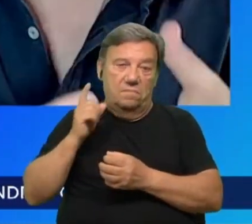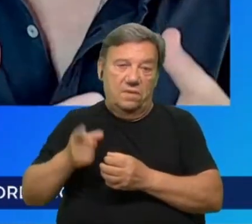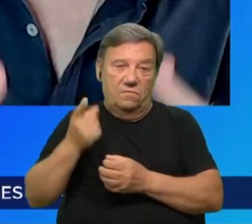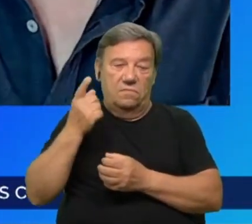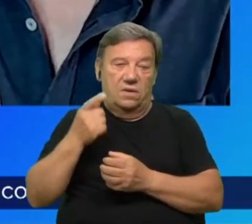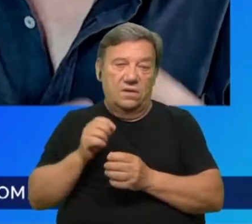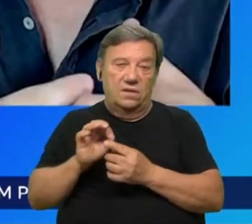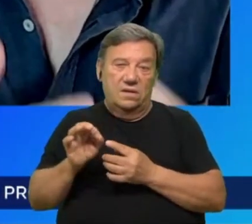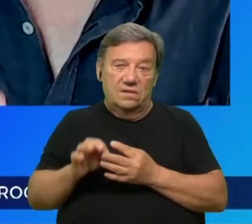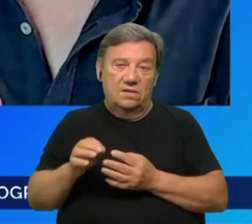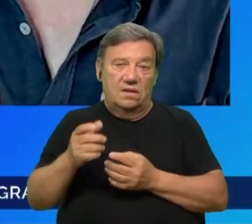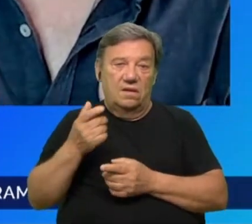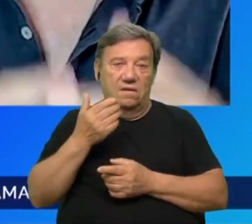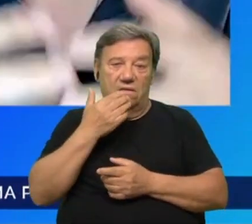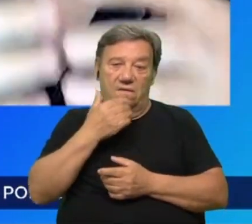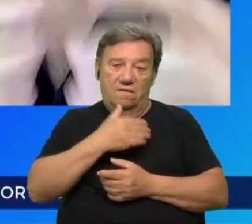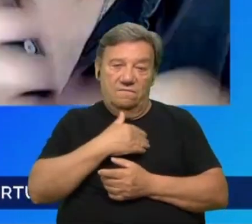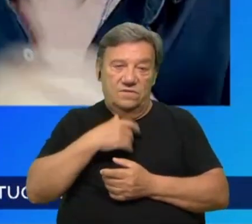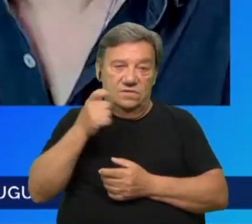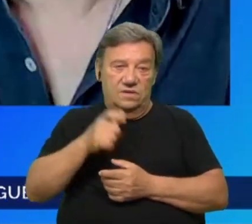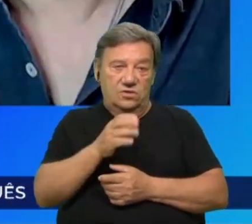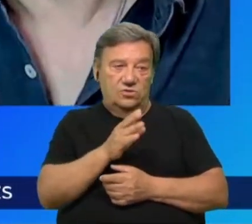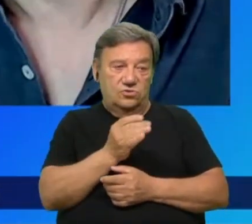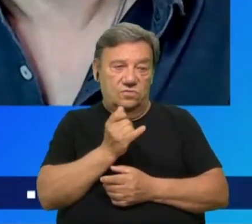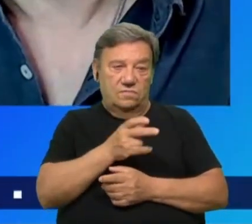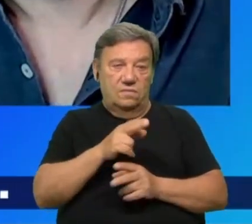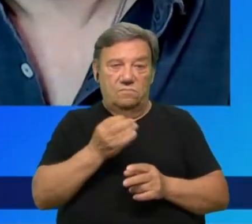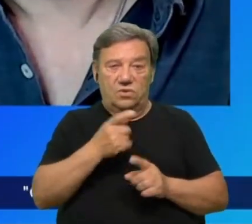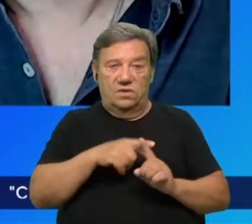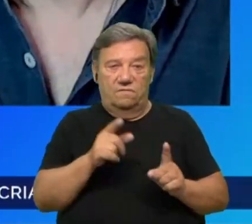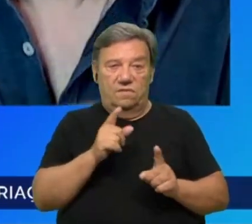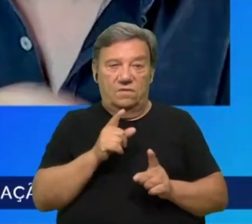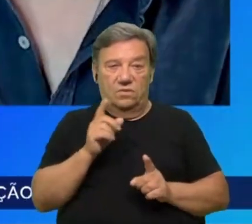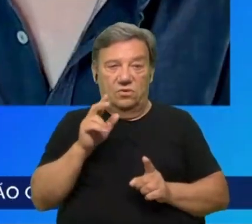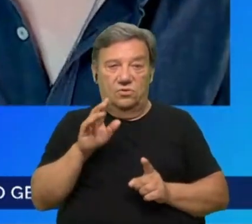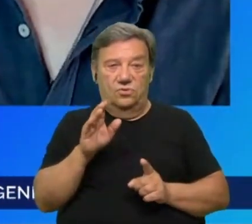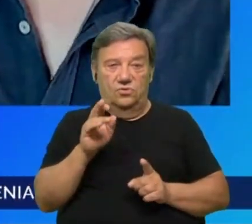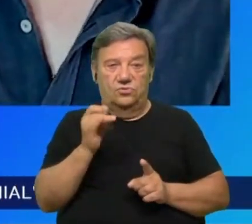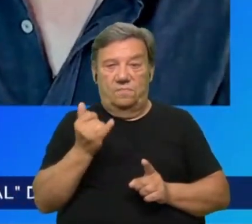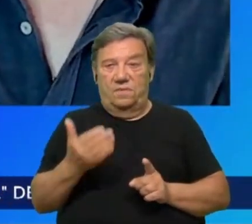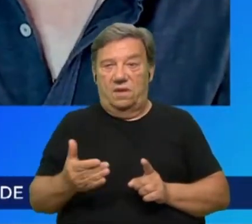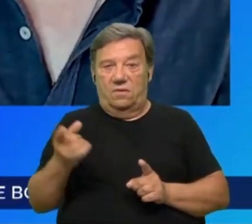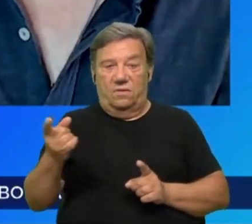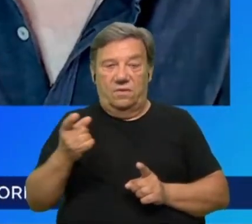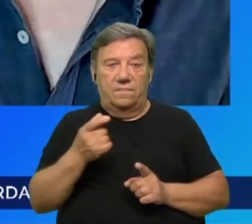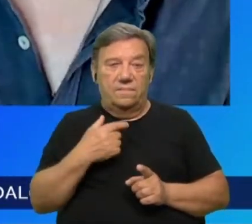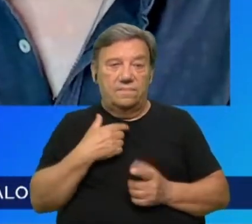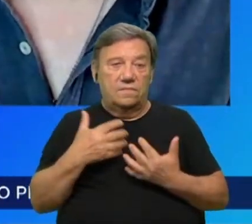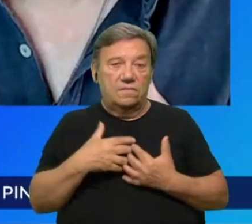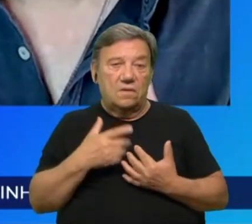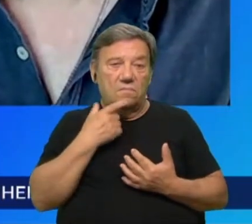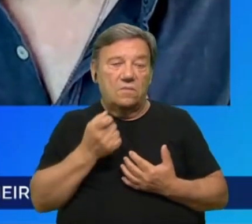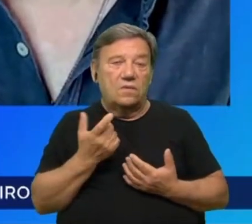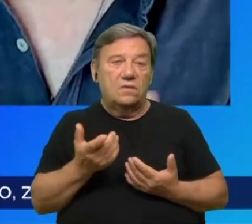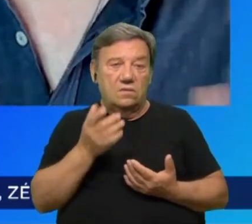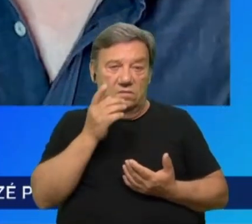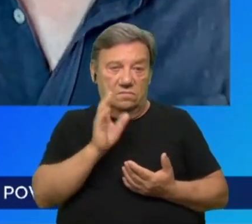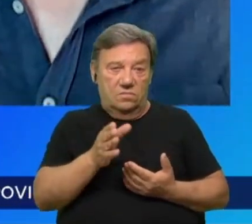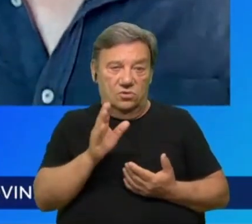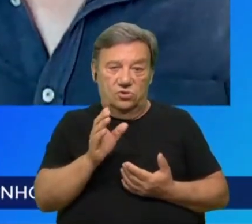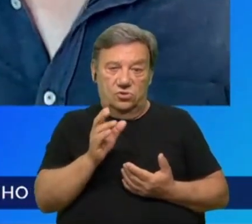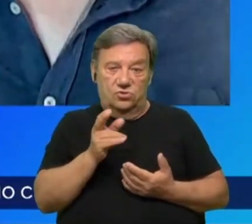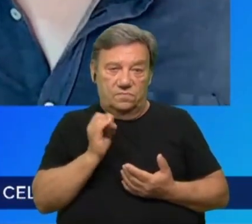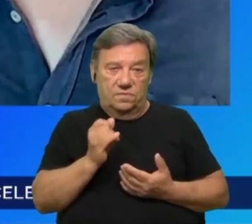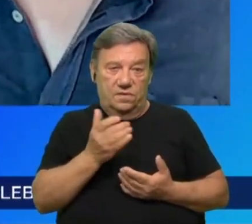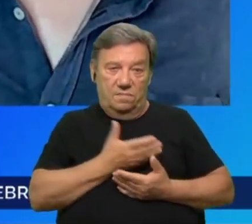umas características físicas de Júpiter muito diferentes do Júpiter que é agora. E, portanto, a questão que se coloca é: será que o Júpiter